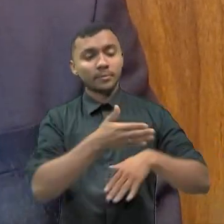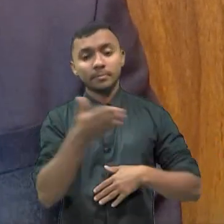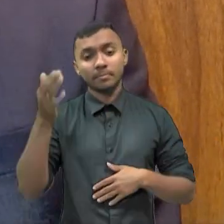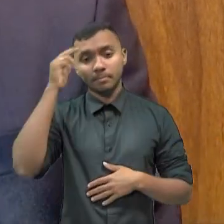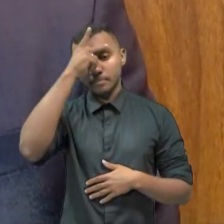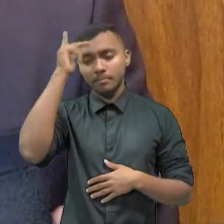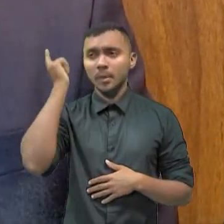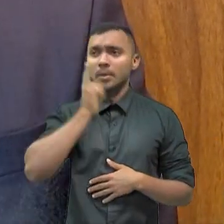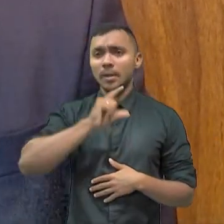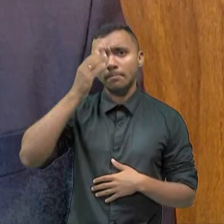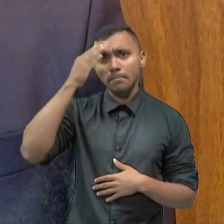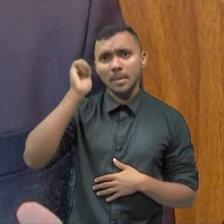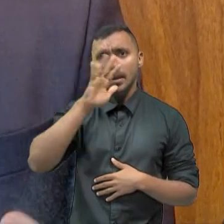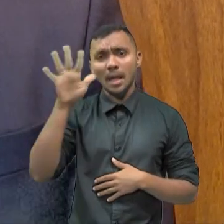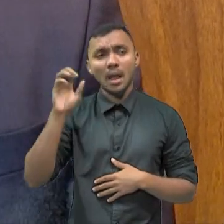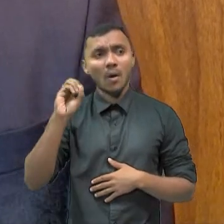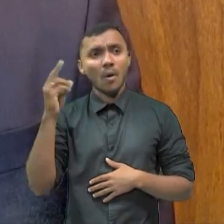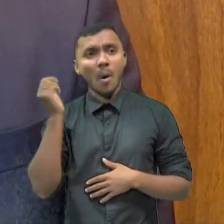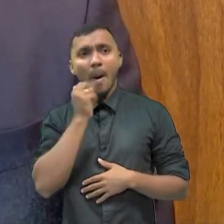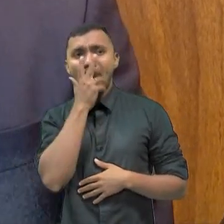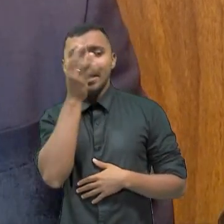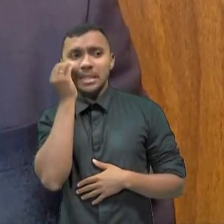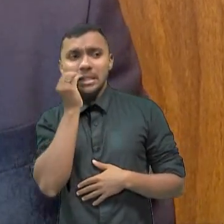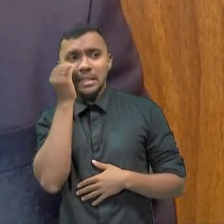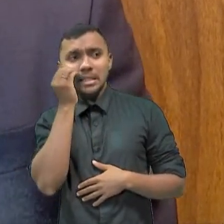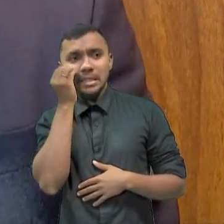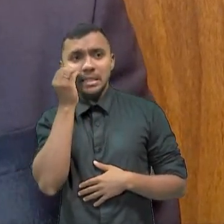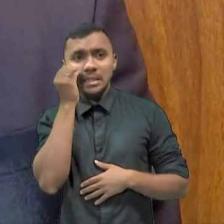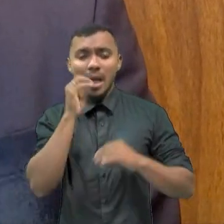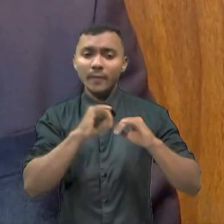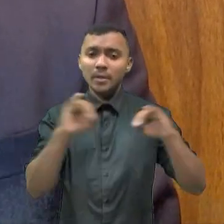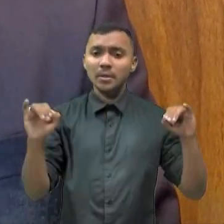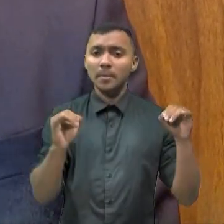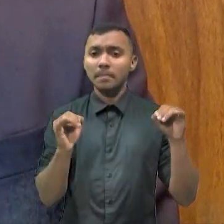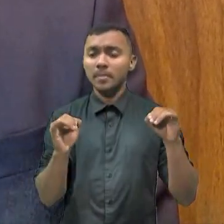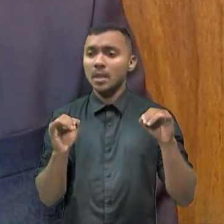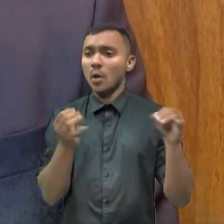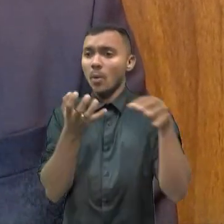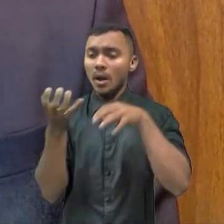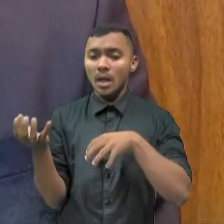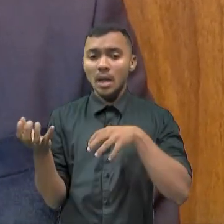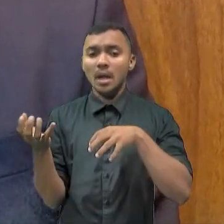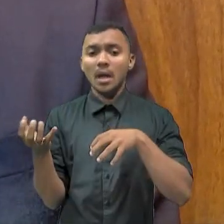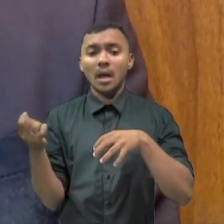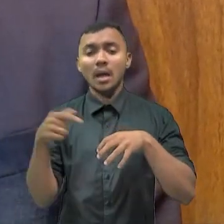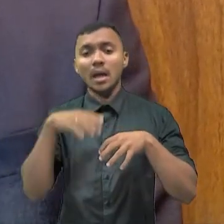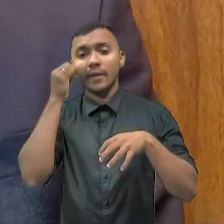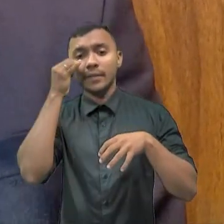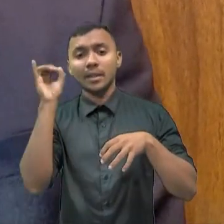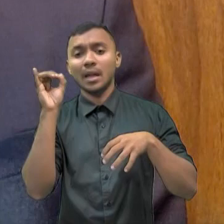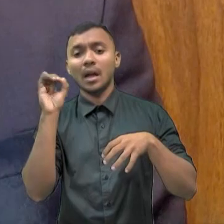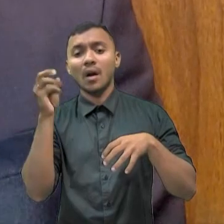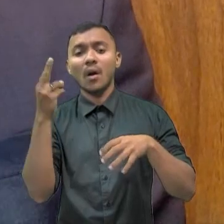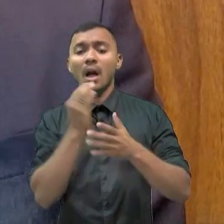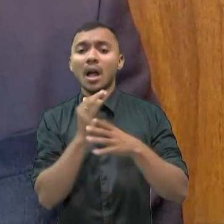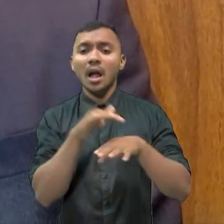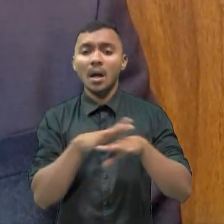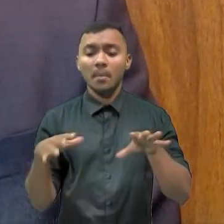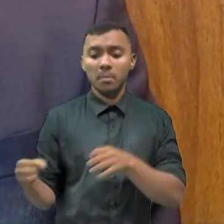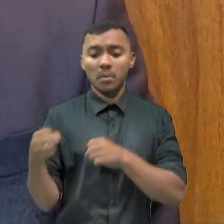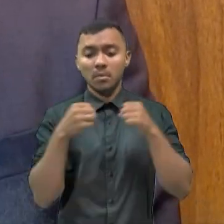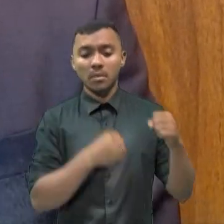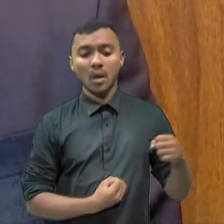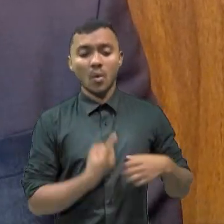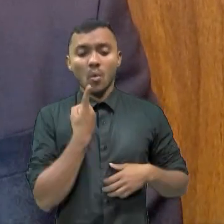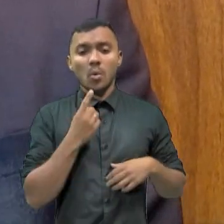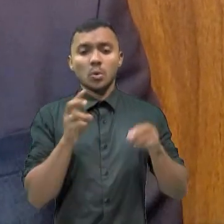trazer uma forma de procurarmos sensibilizar o Congresso Nacional a descentralizar ou desconcentrar esse poder no que diz respeito a